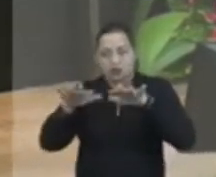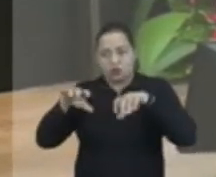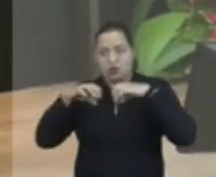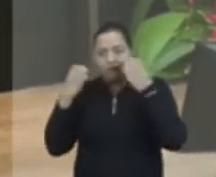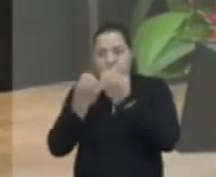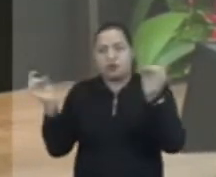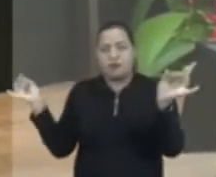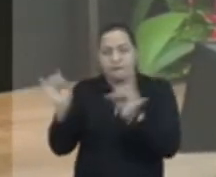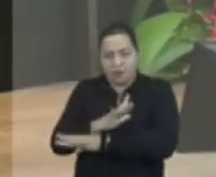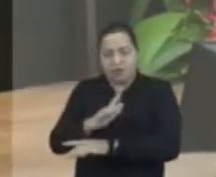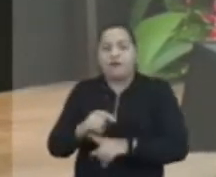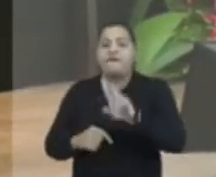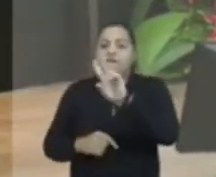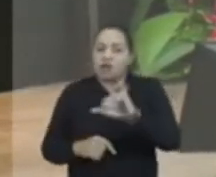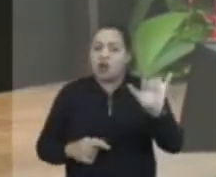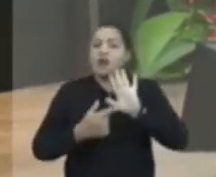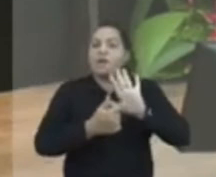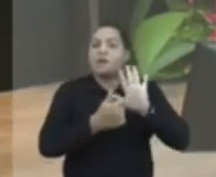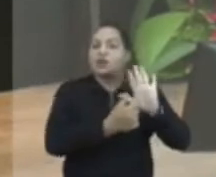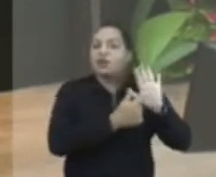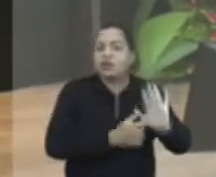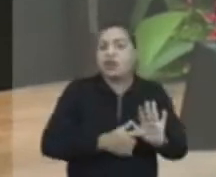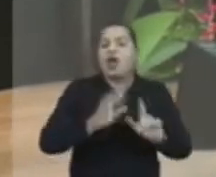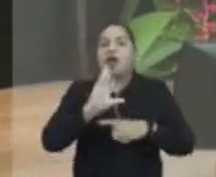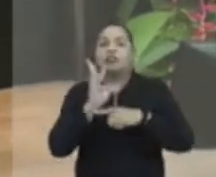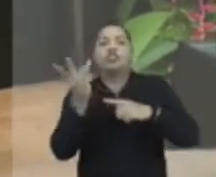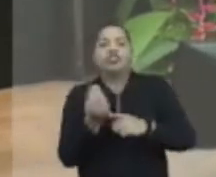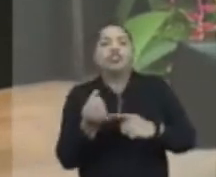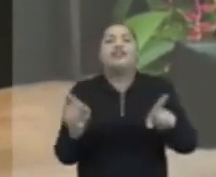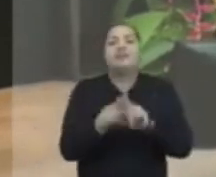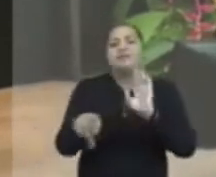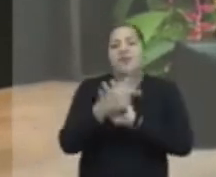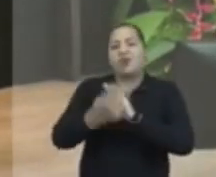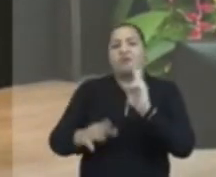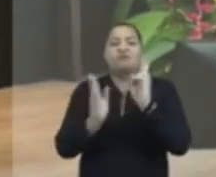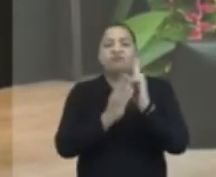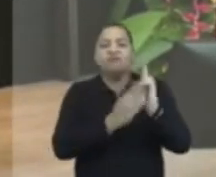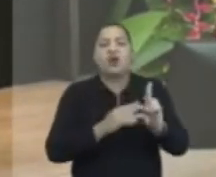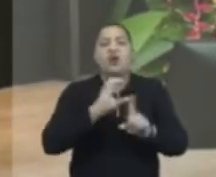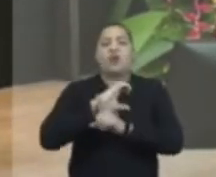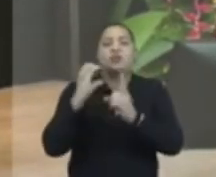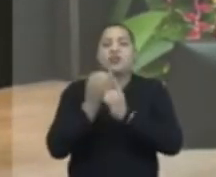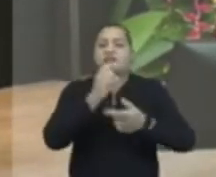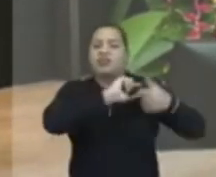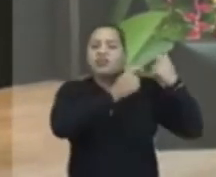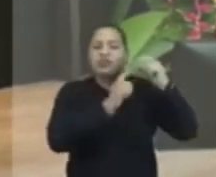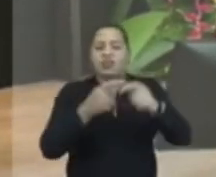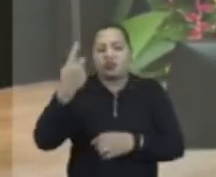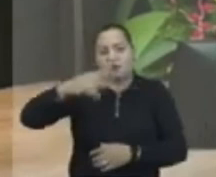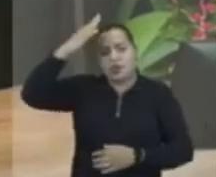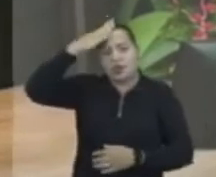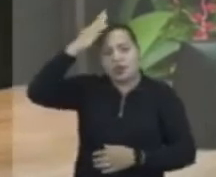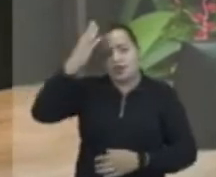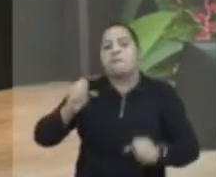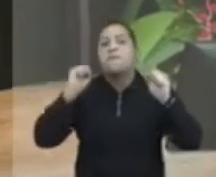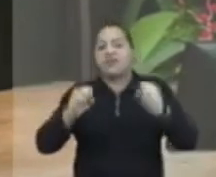apresentações artísticas, inclusive de representantes de povos indígenas e de comunidades tradicionais do Pará, poderão ser